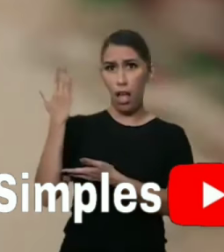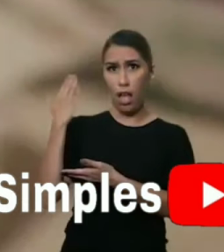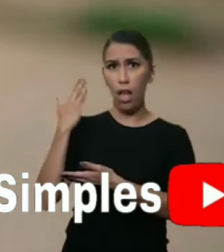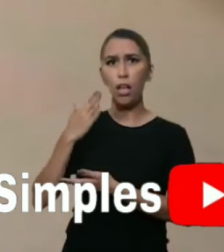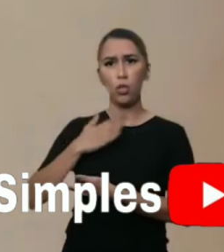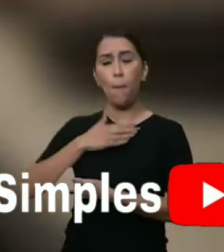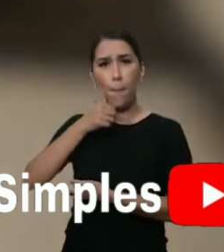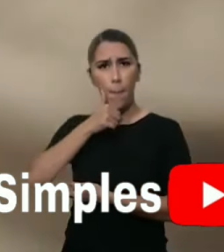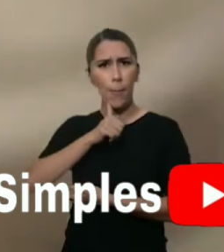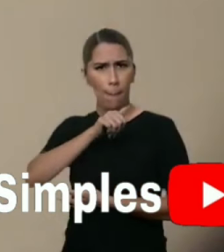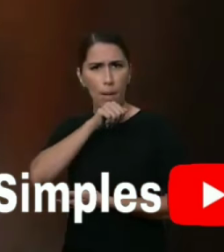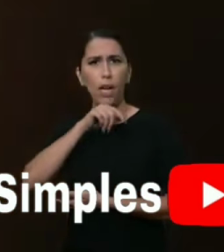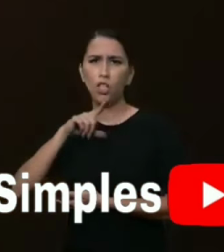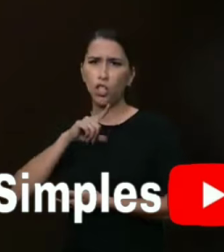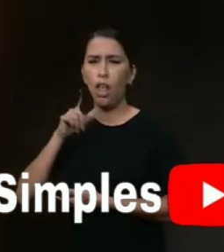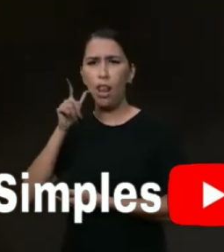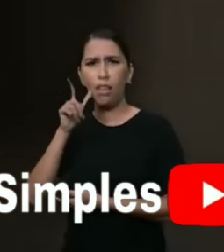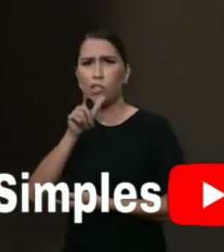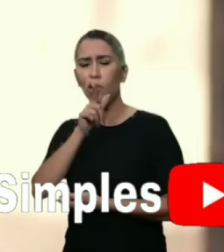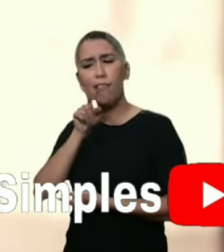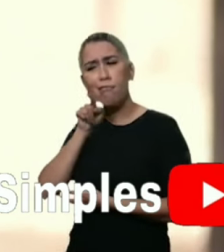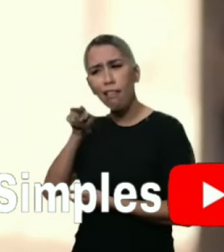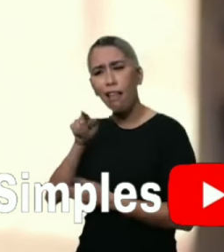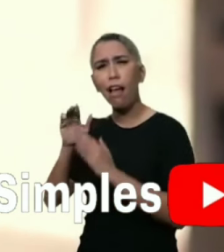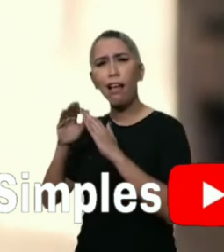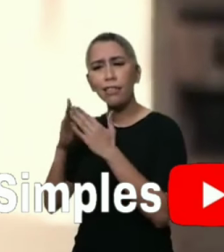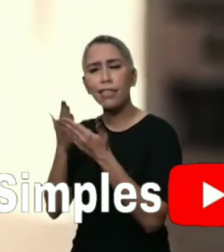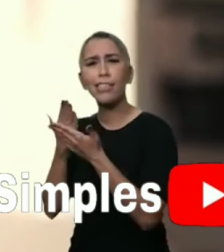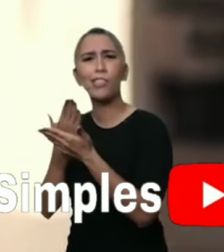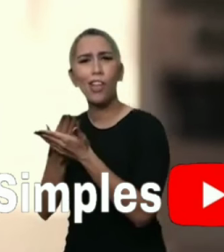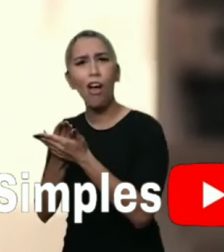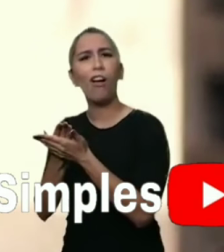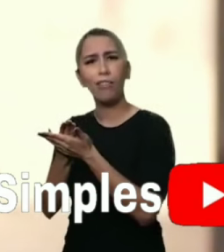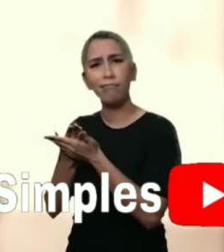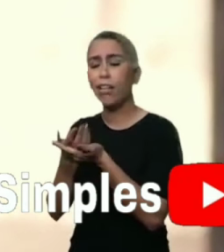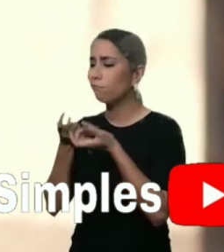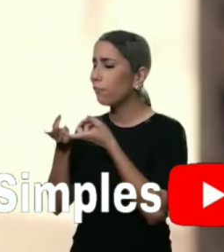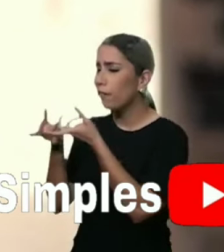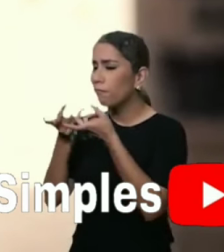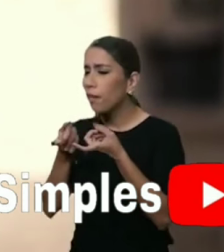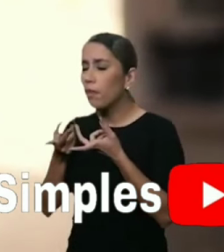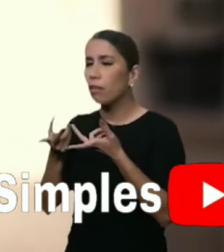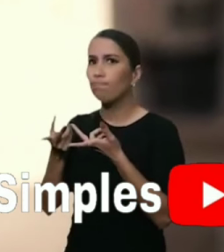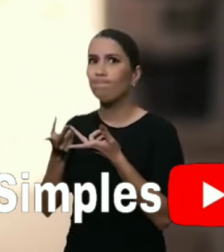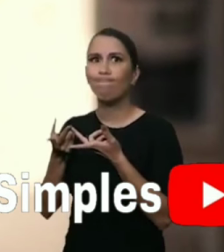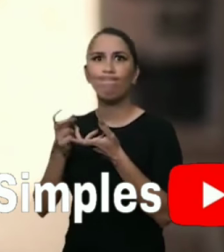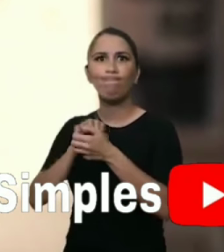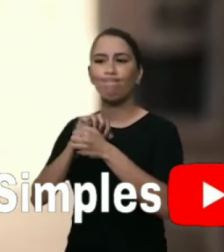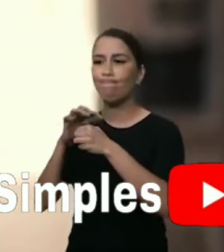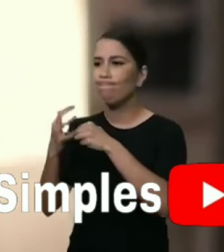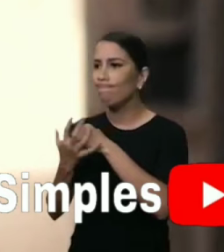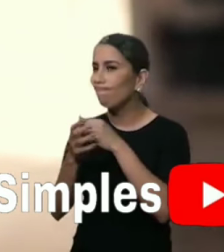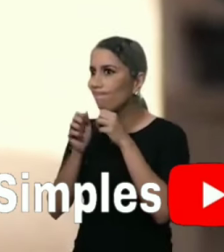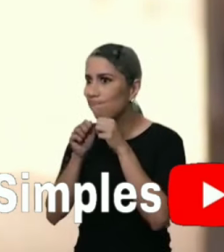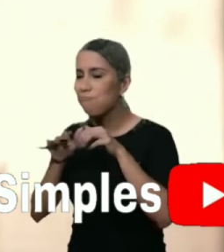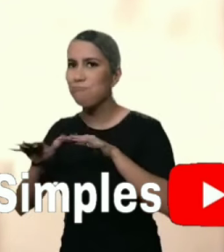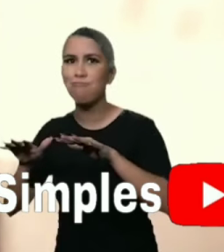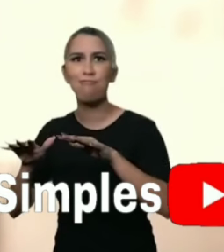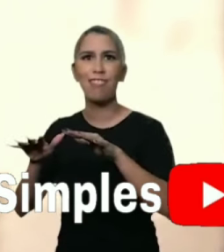Antes, no caso, minha mãe tinha uma lanchonete que a gente trabalhava com as crianças na escola. E de acordo com que teve a pandemia e fechou e não tem as